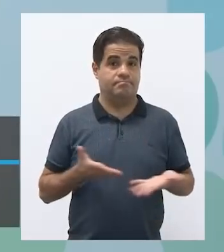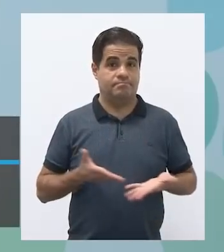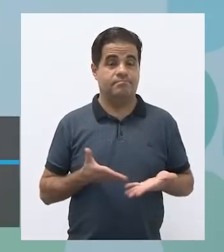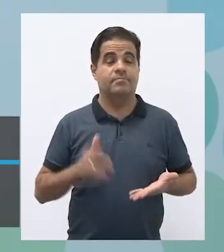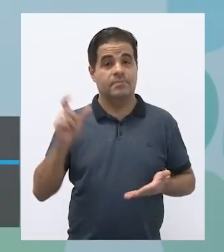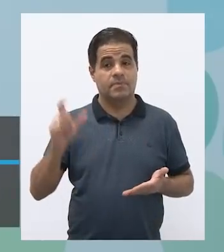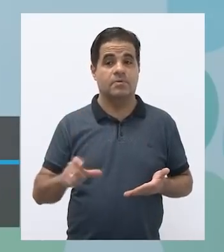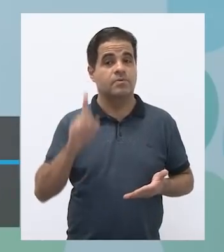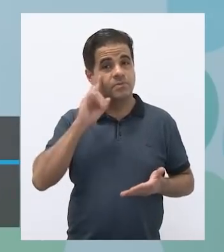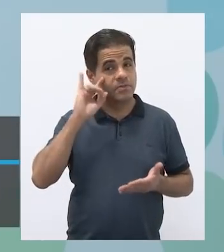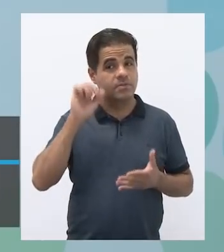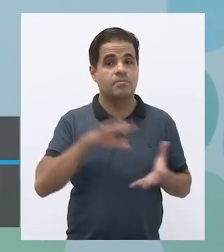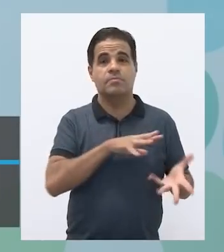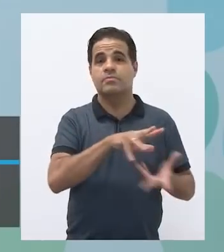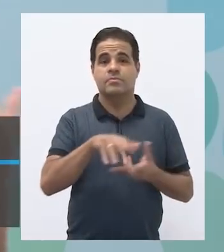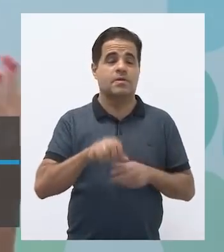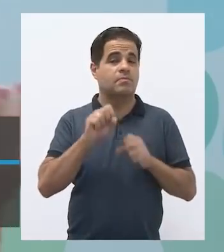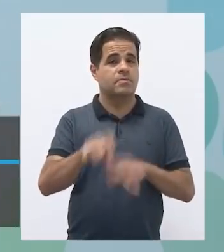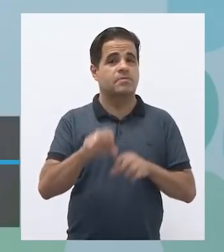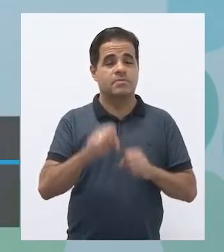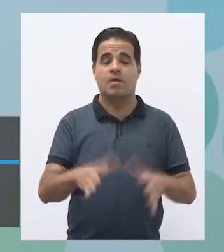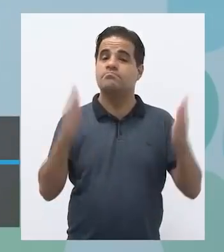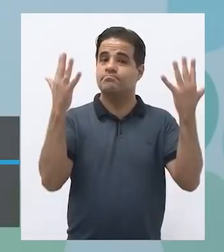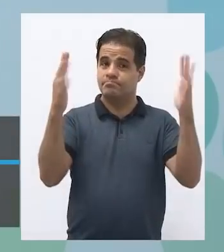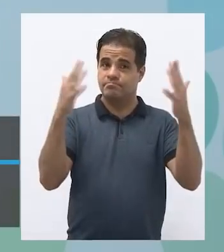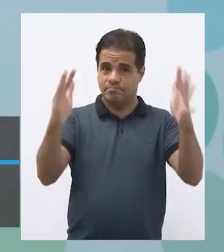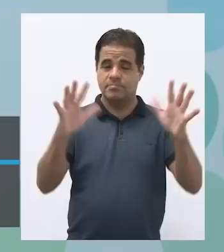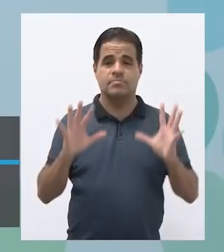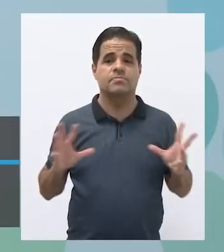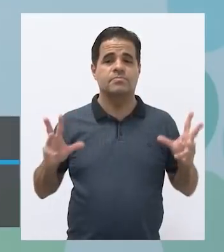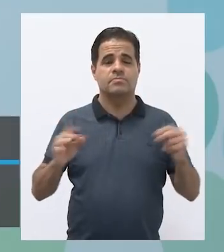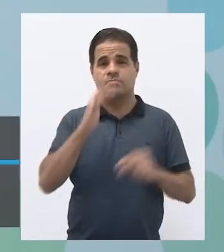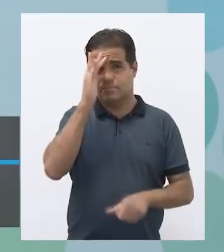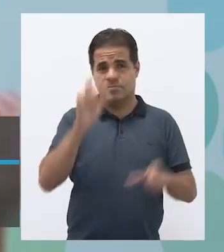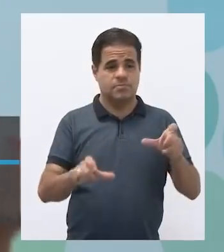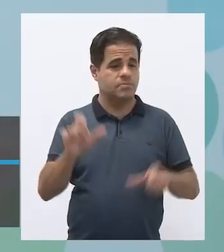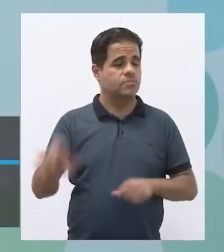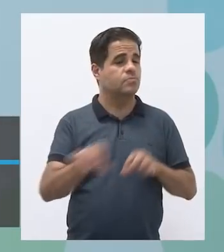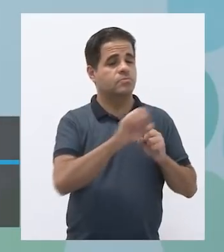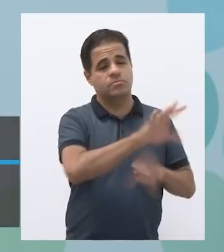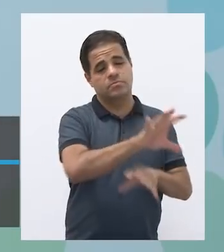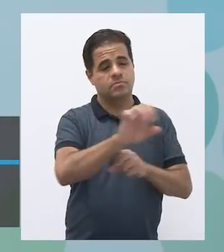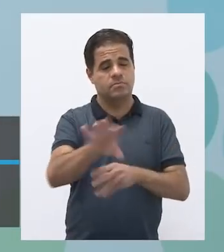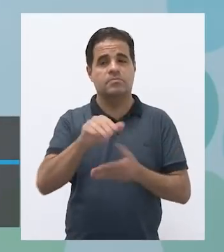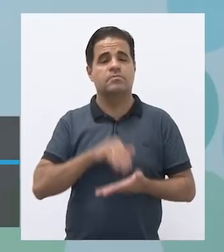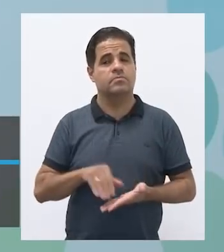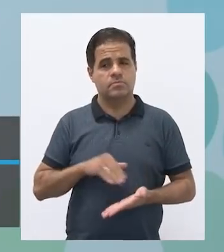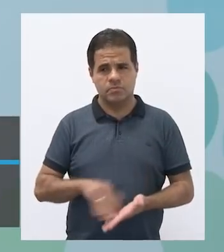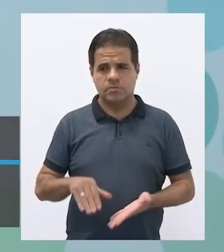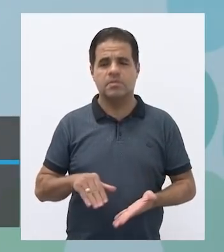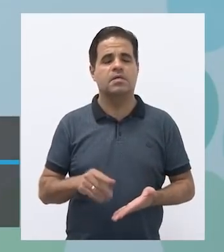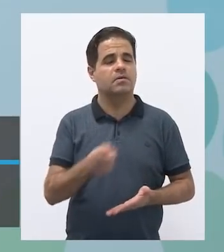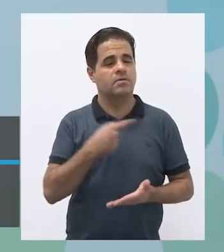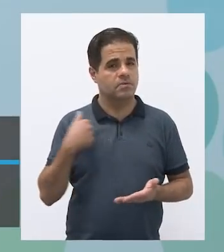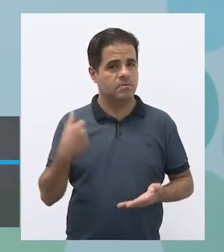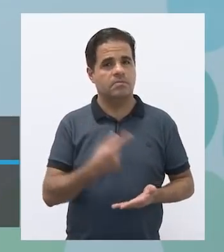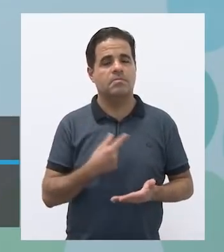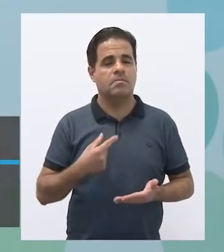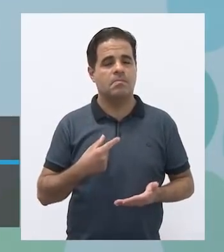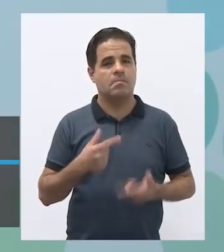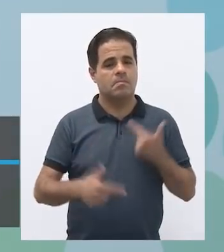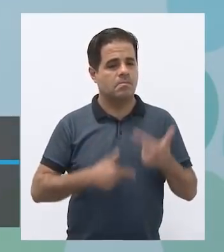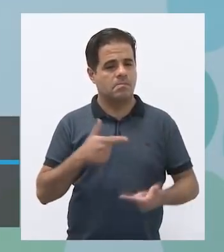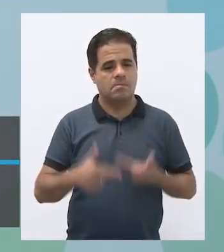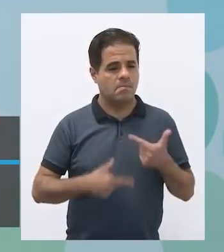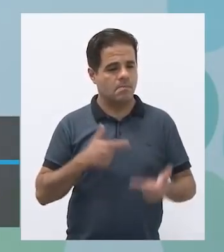o Dia Mundial da Educação, então, parabéns para todos os educadores, todo mundo aqui da secretaria, que a gente